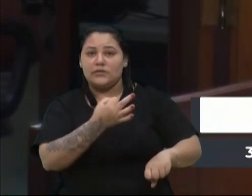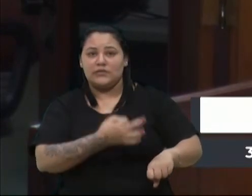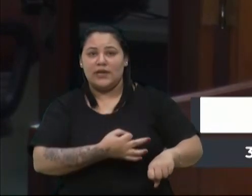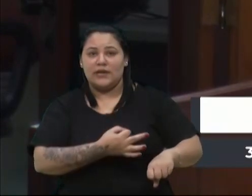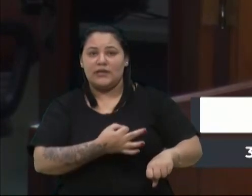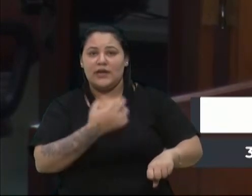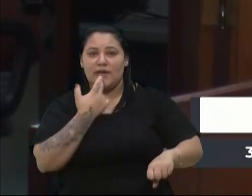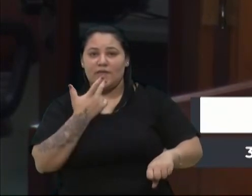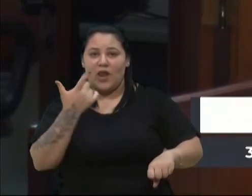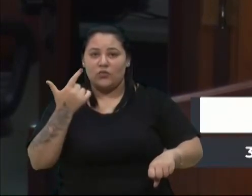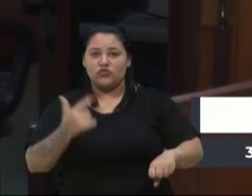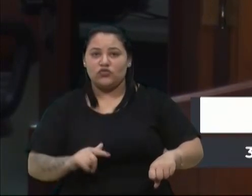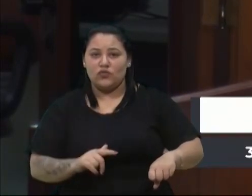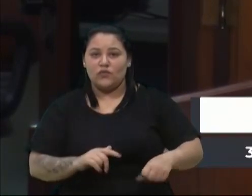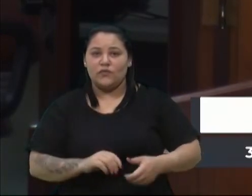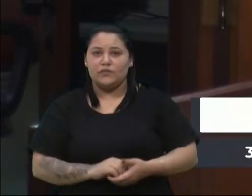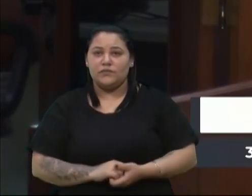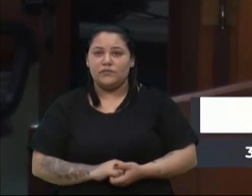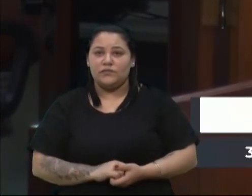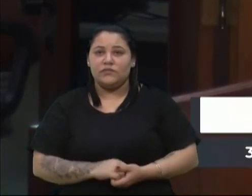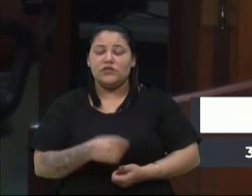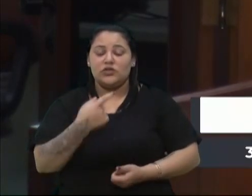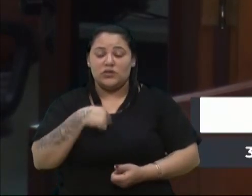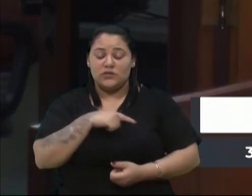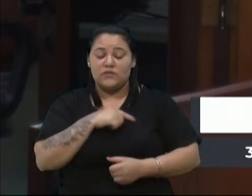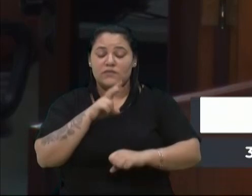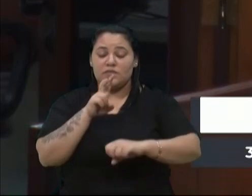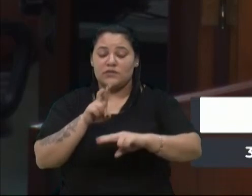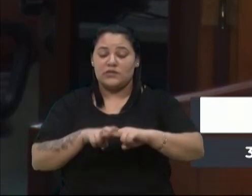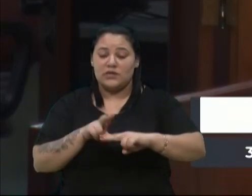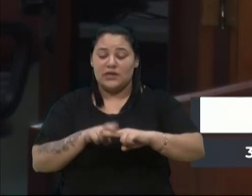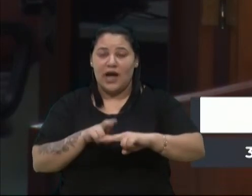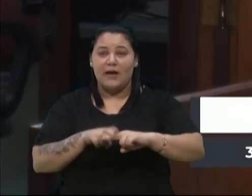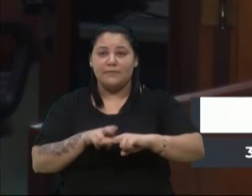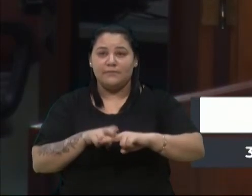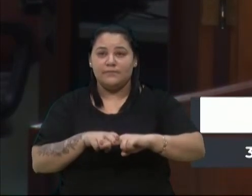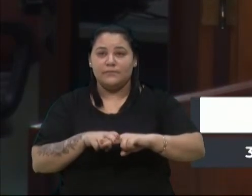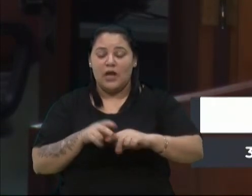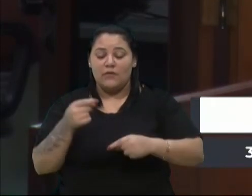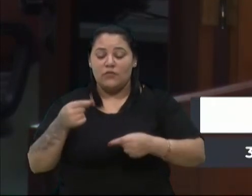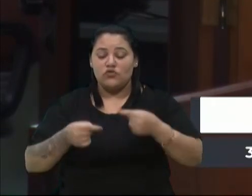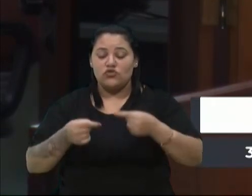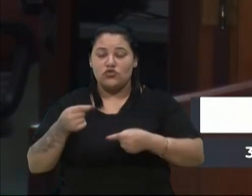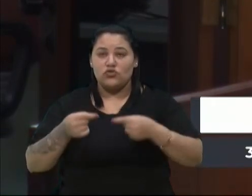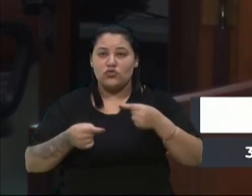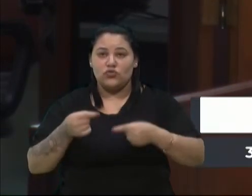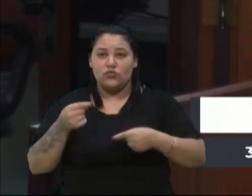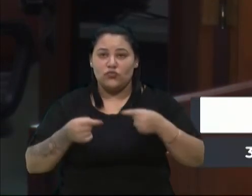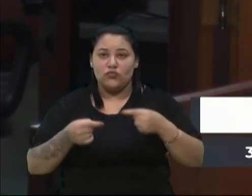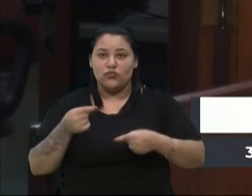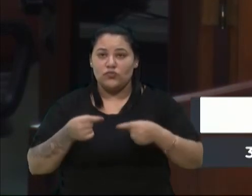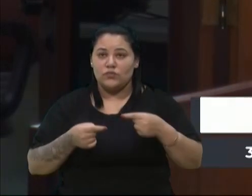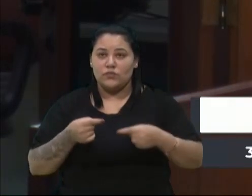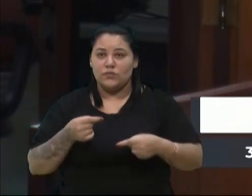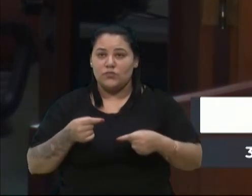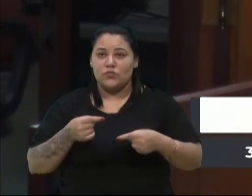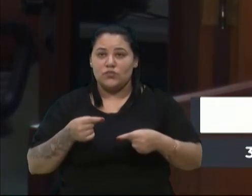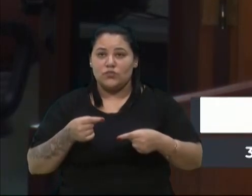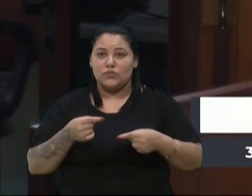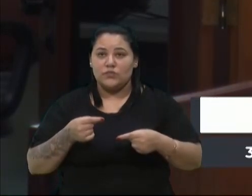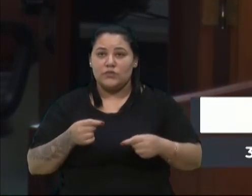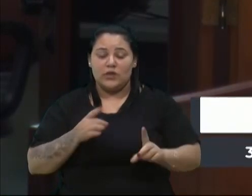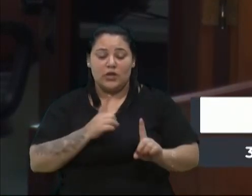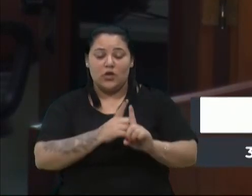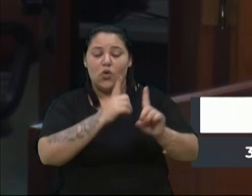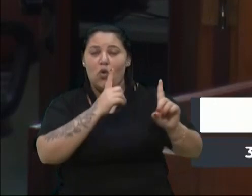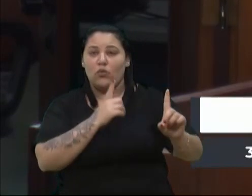reforço mais uma vez, nós vamos sentar, nós vamos discutir e nós vamos achar os nossos pontos